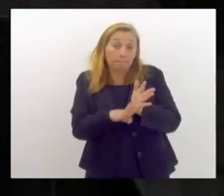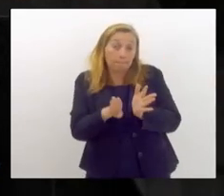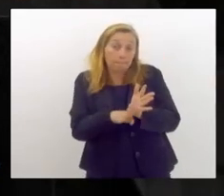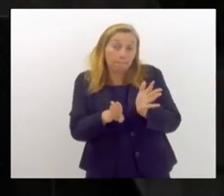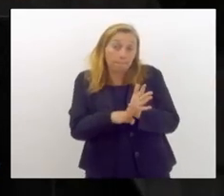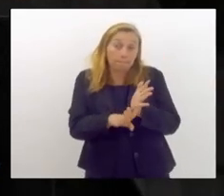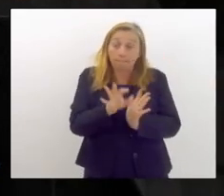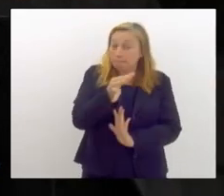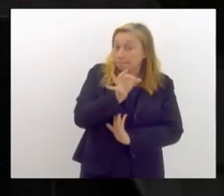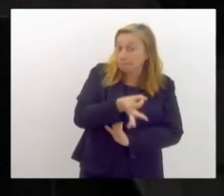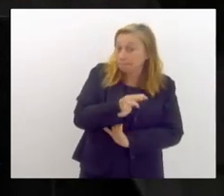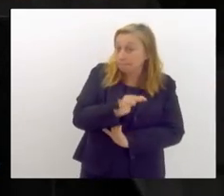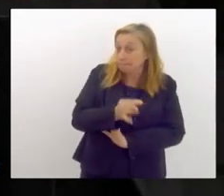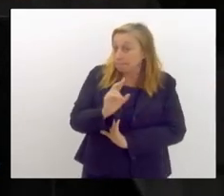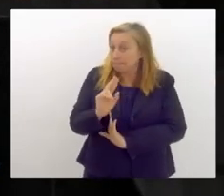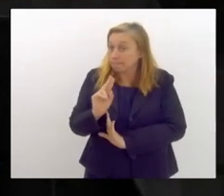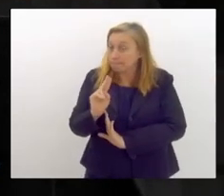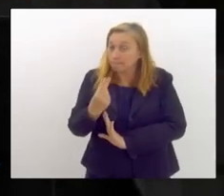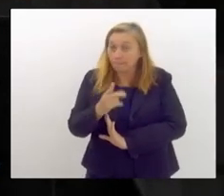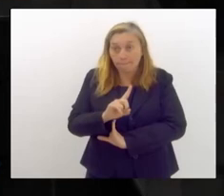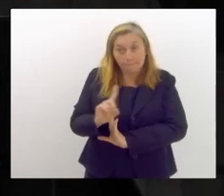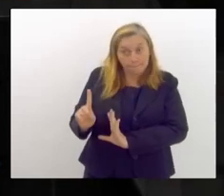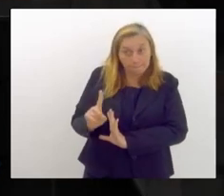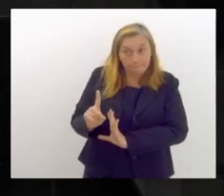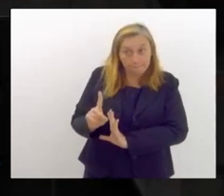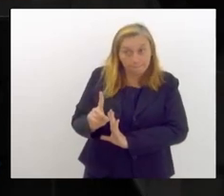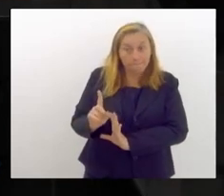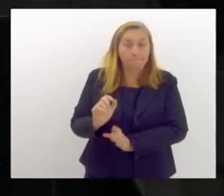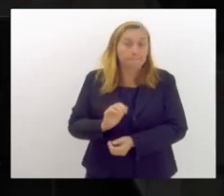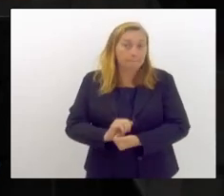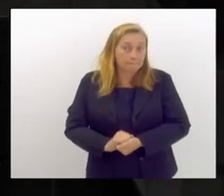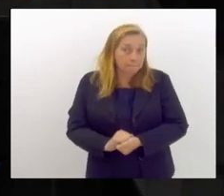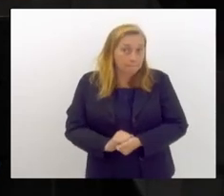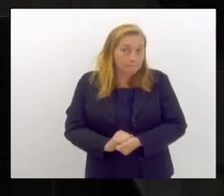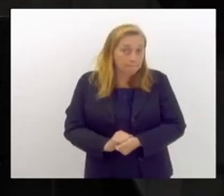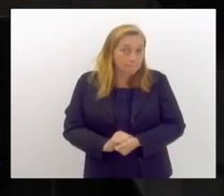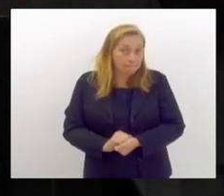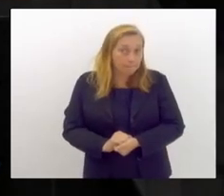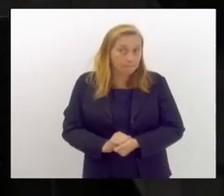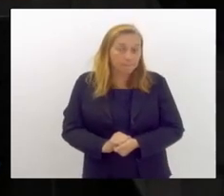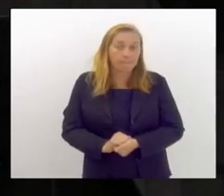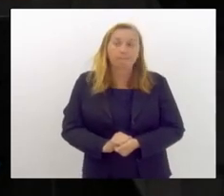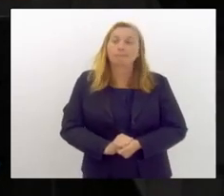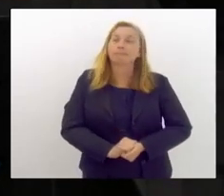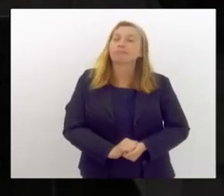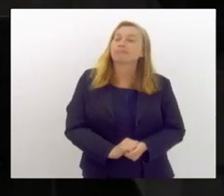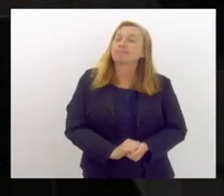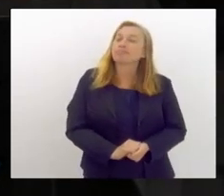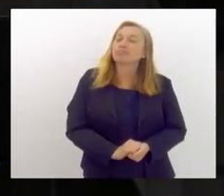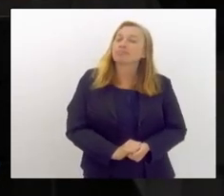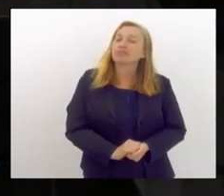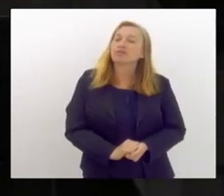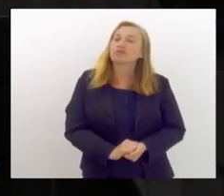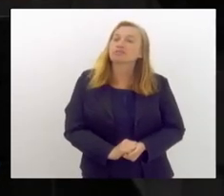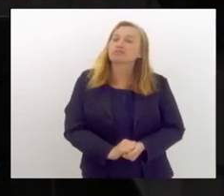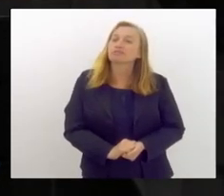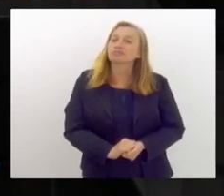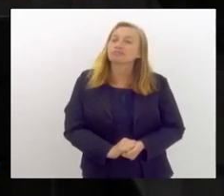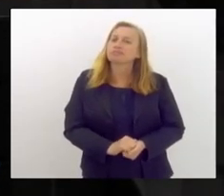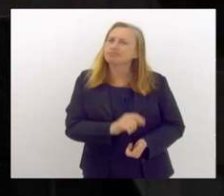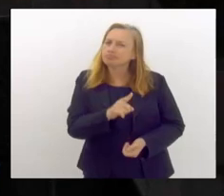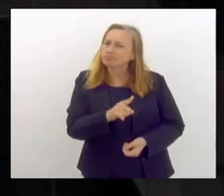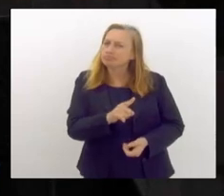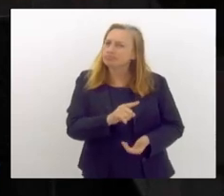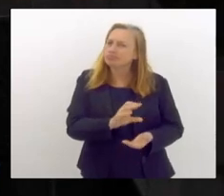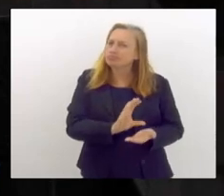estão corretos e se estiverem a maior, como tudo assim o indica, ele fará os